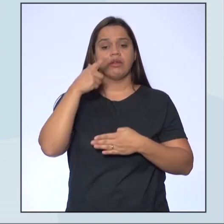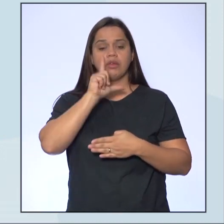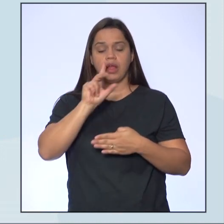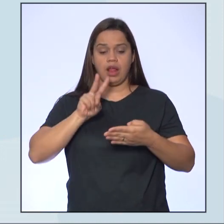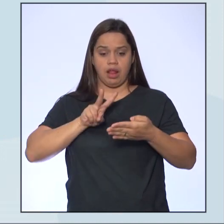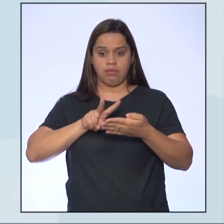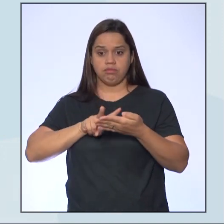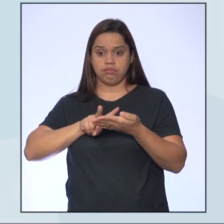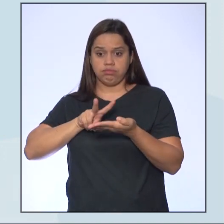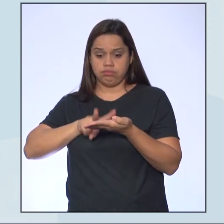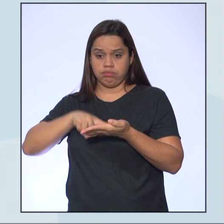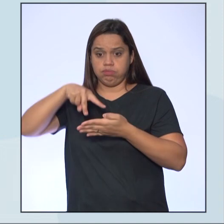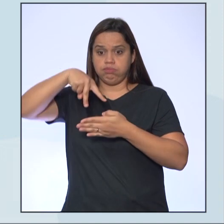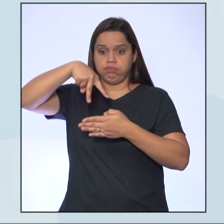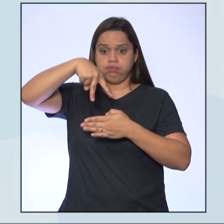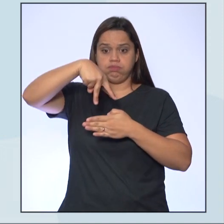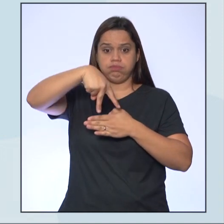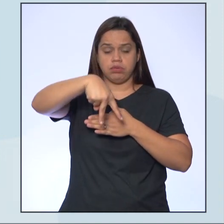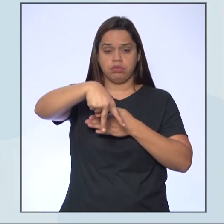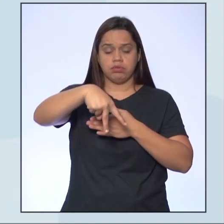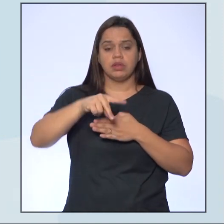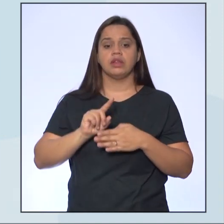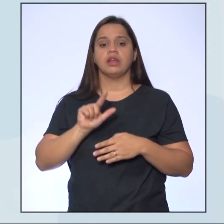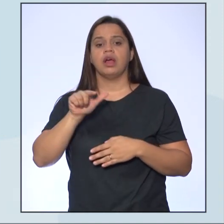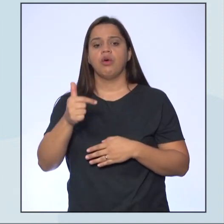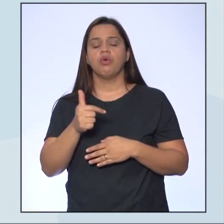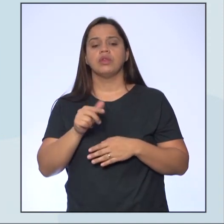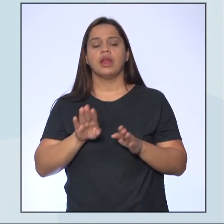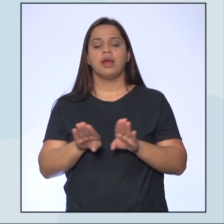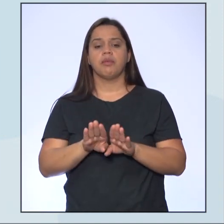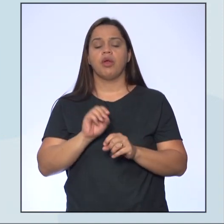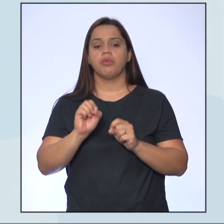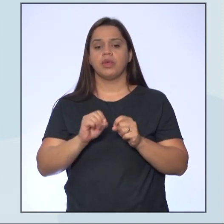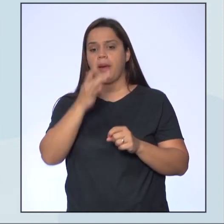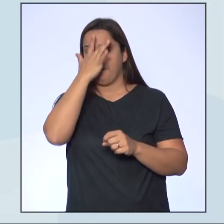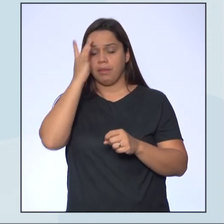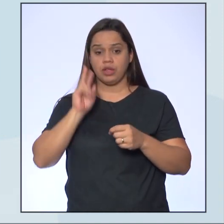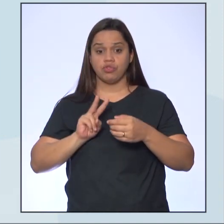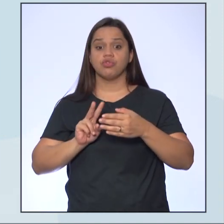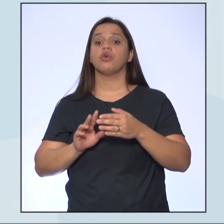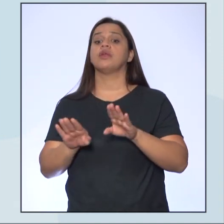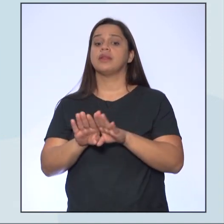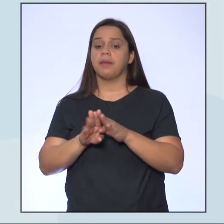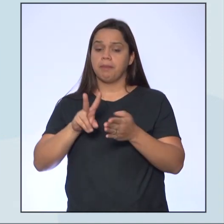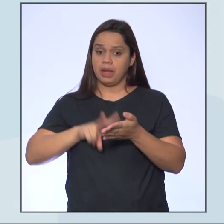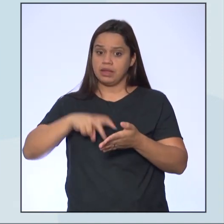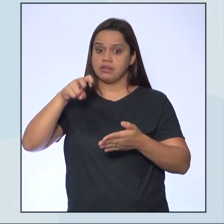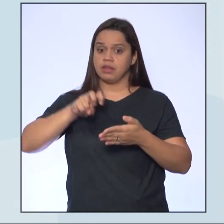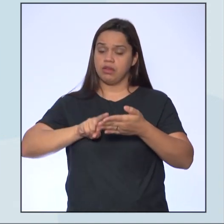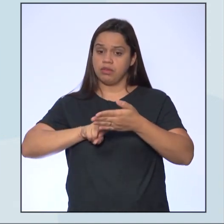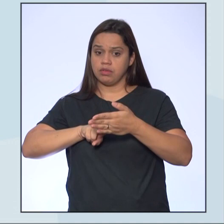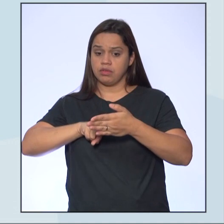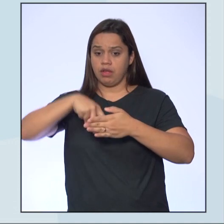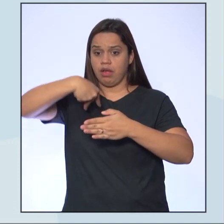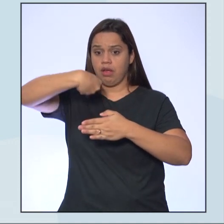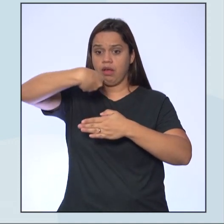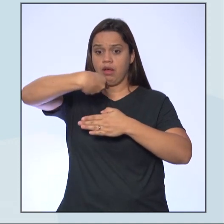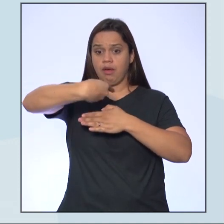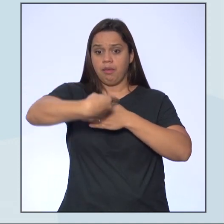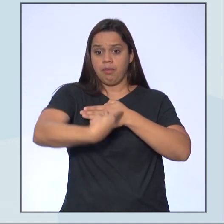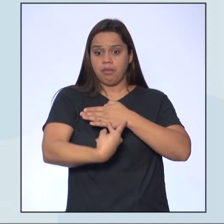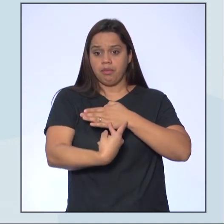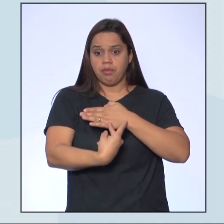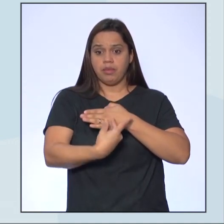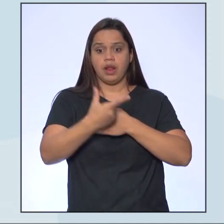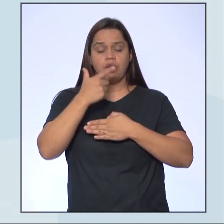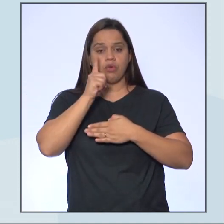essa barreira. A quinta imagem, eu tenho uma pessoa saltando muito alto para ultrapassar o quê? A gente